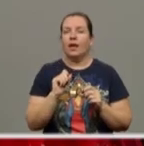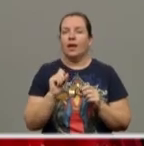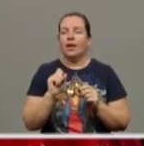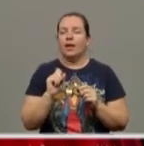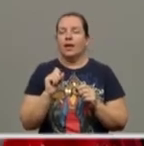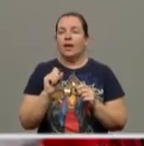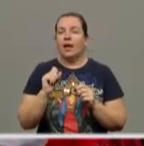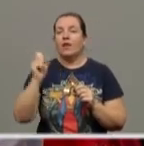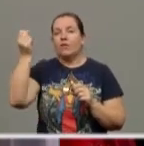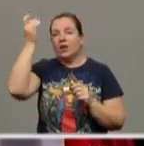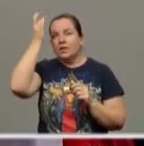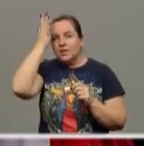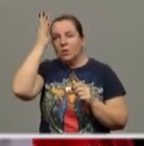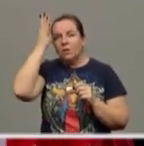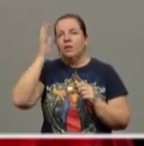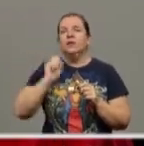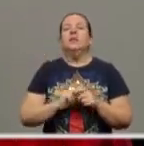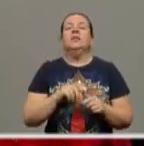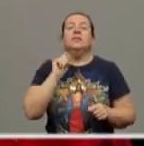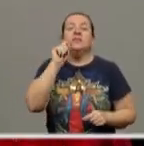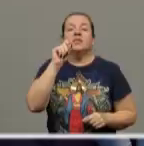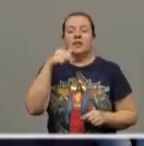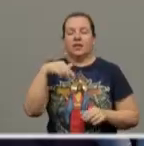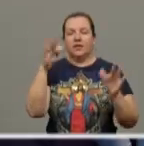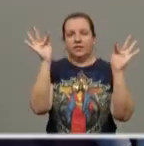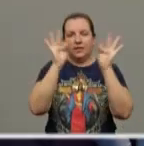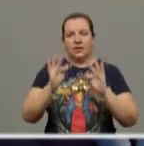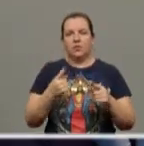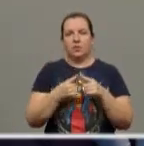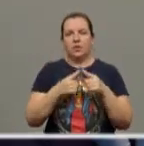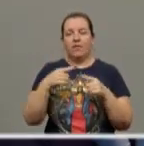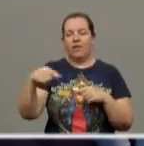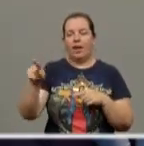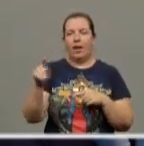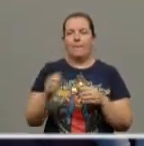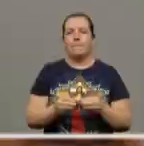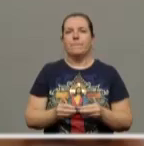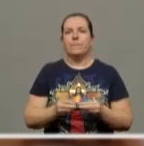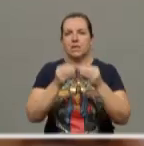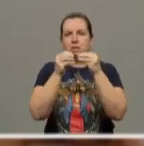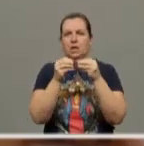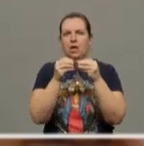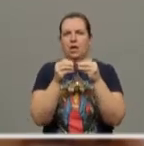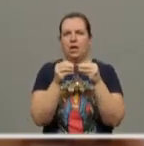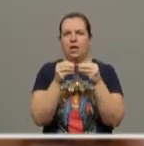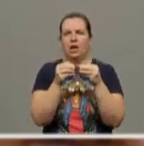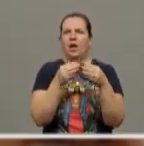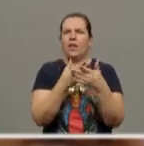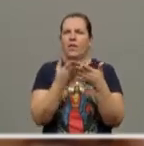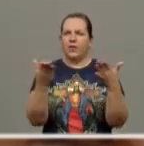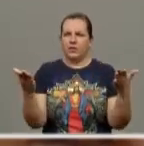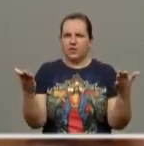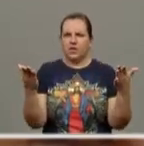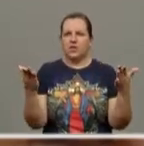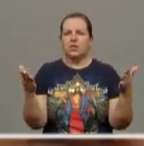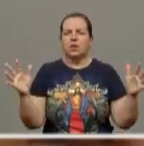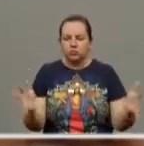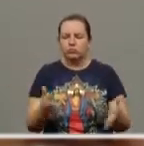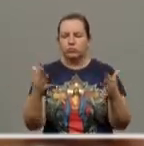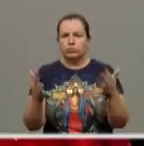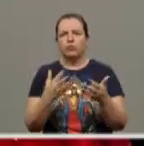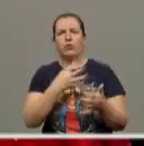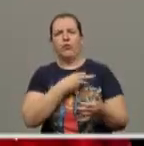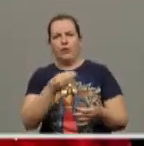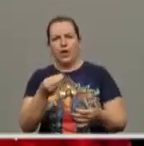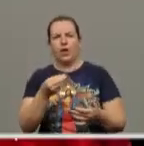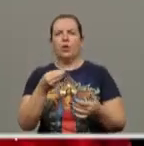aqui por ter a Santa Missa? Quem gosta de uma Santa Missa? Na sua casa você motiva os seus filhos, seus netos